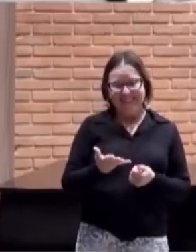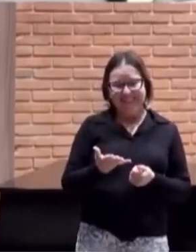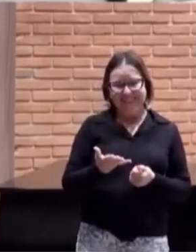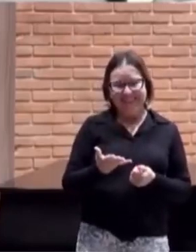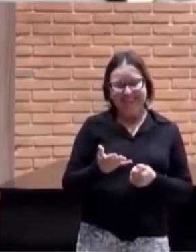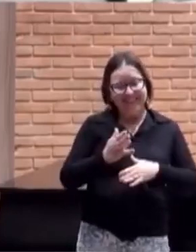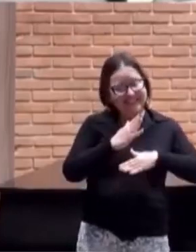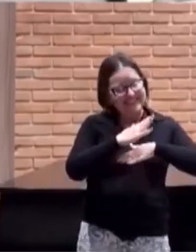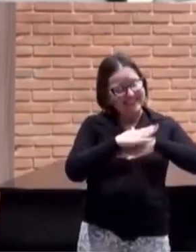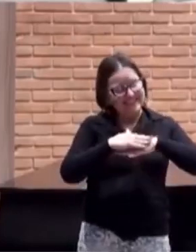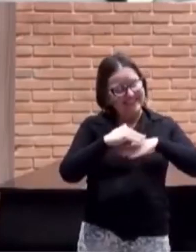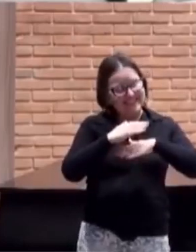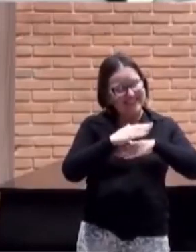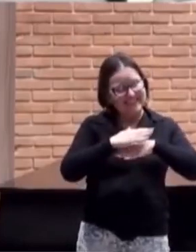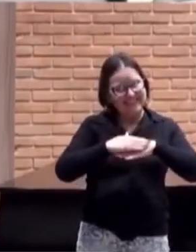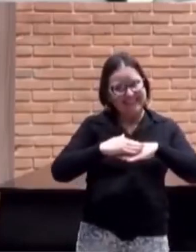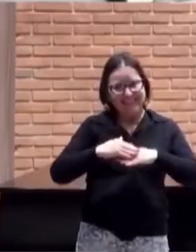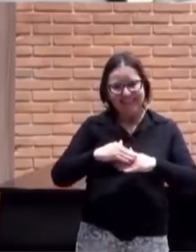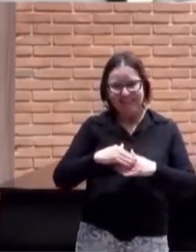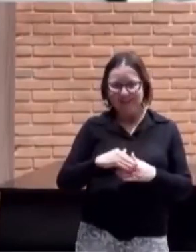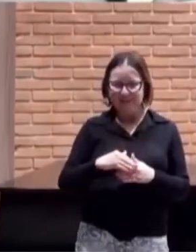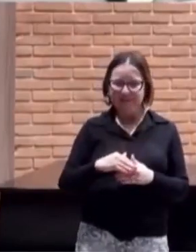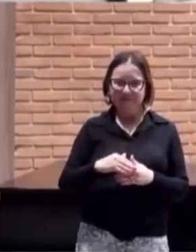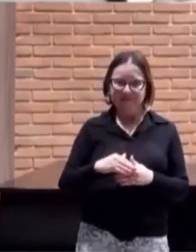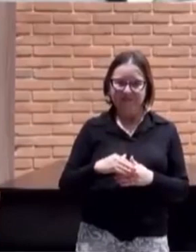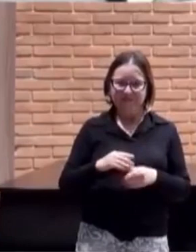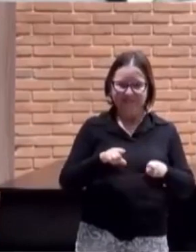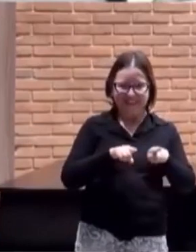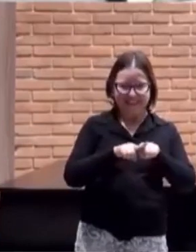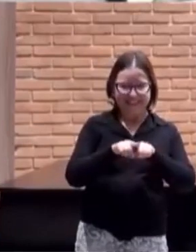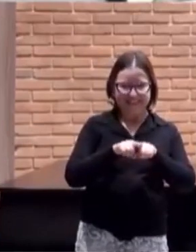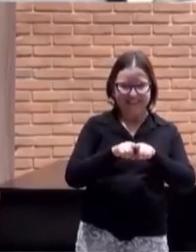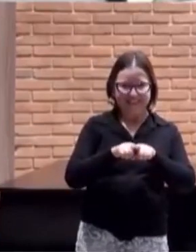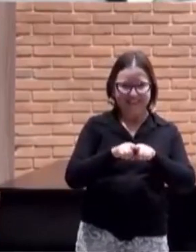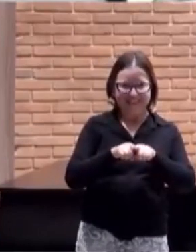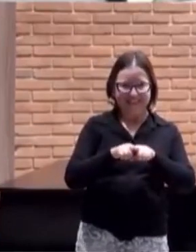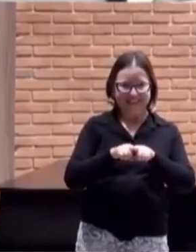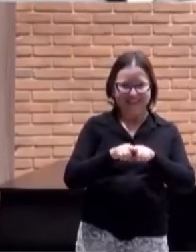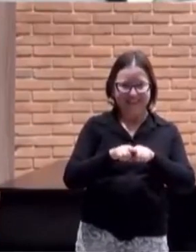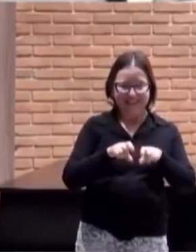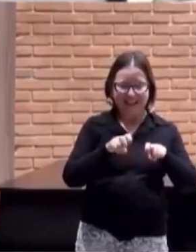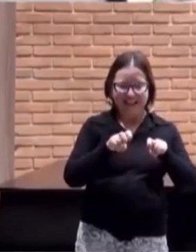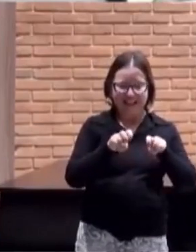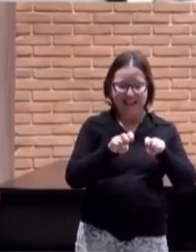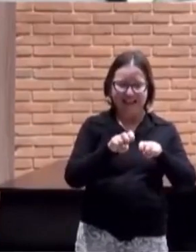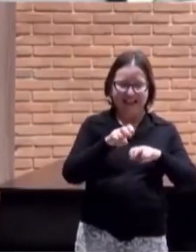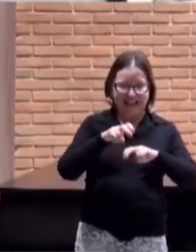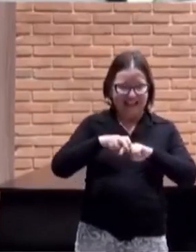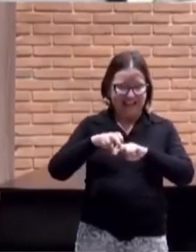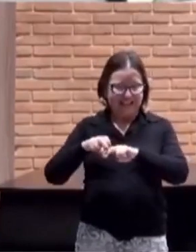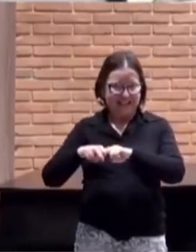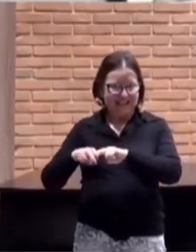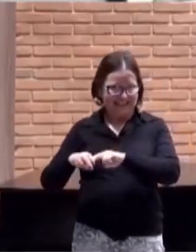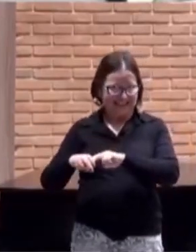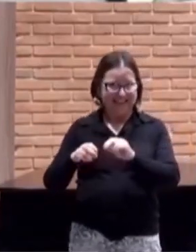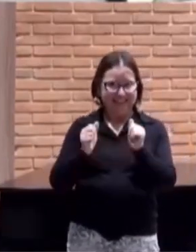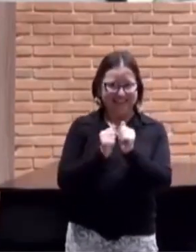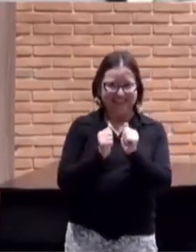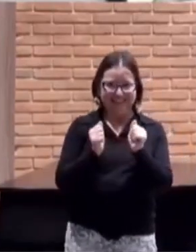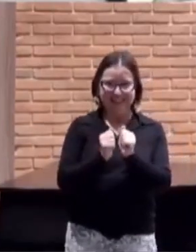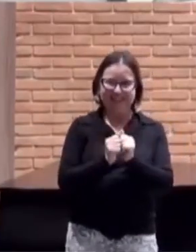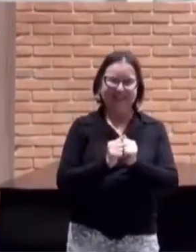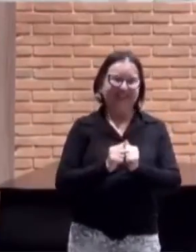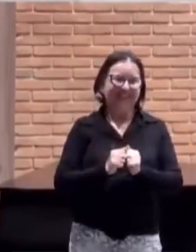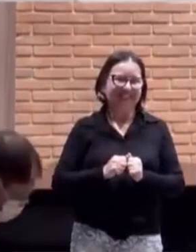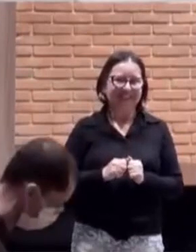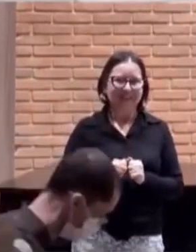e agradável é que os irmãos sentem juntos. Aquela expressão,